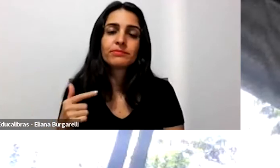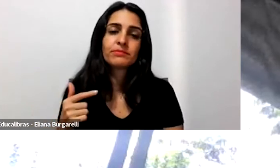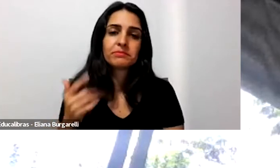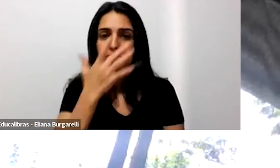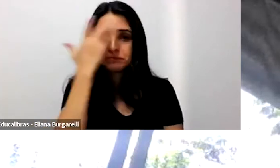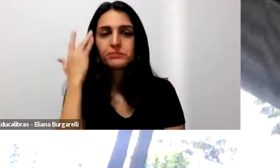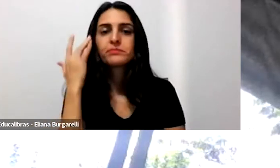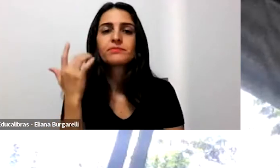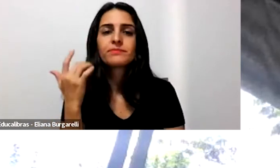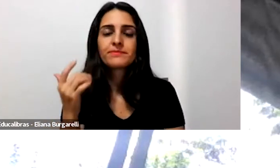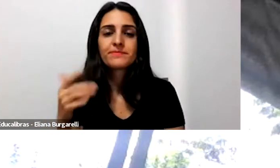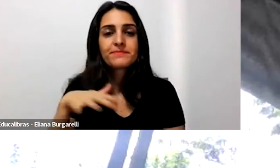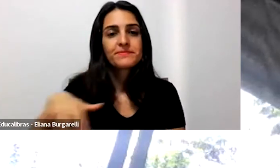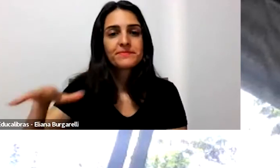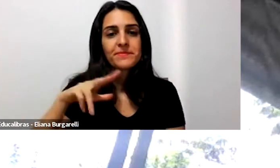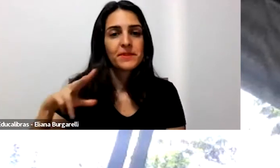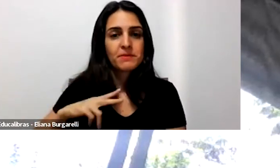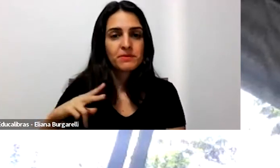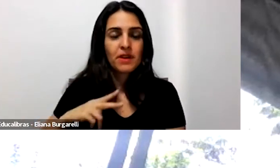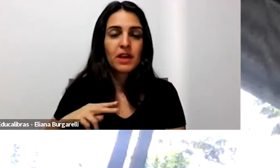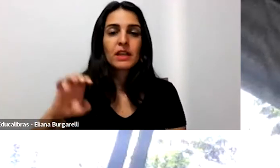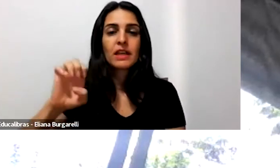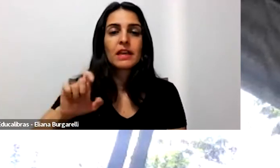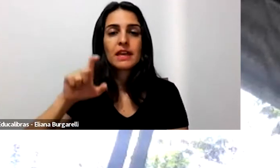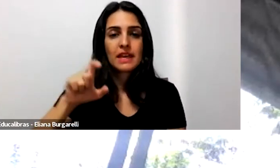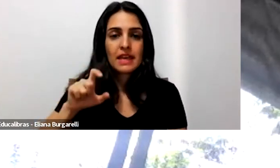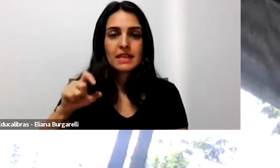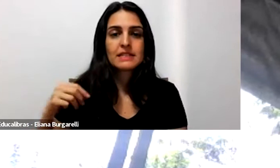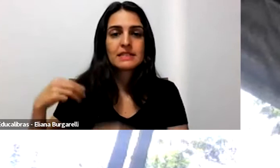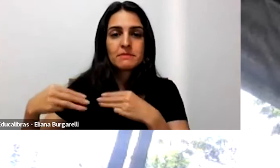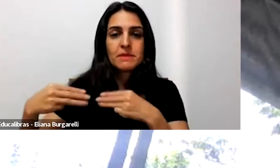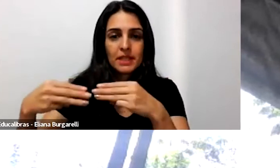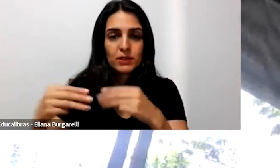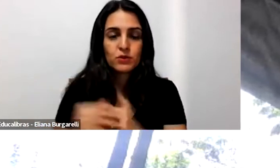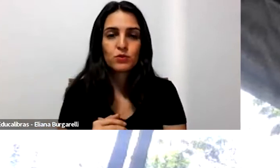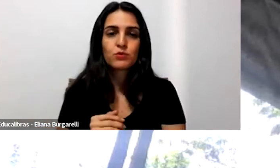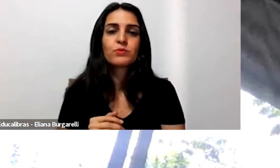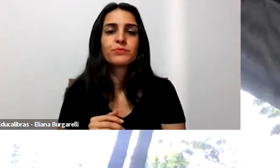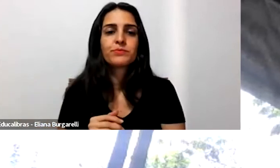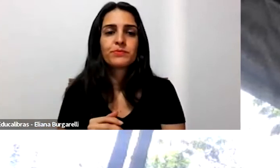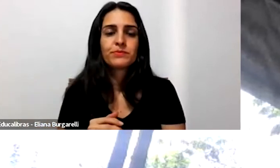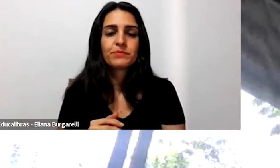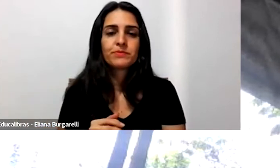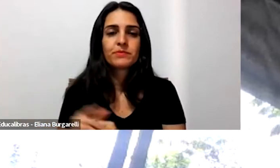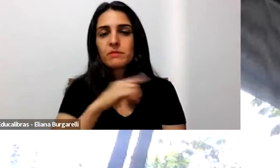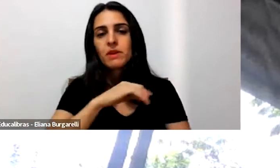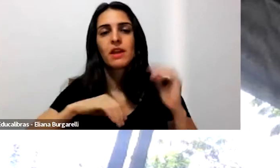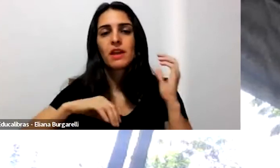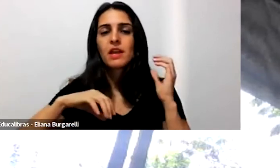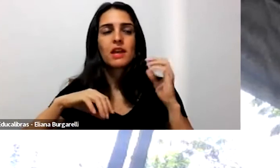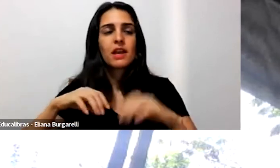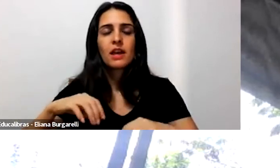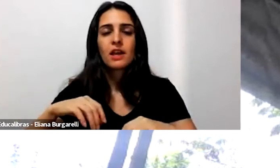unir forças para muito além da sociedade civil. Hoje, uma grande parte do setor privado,